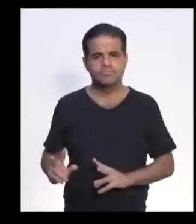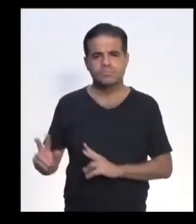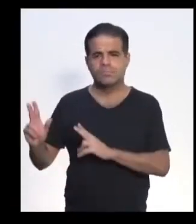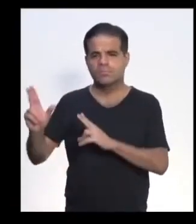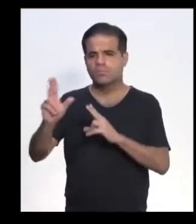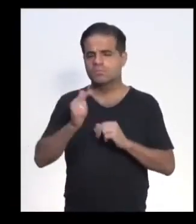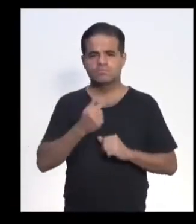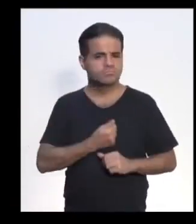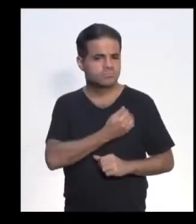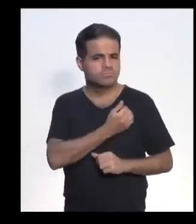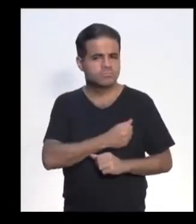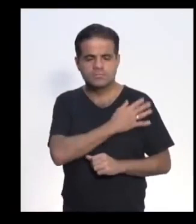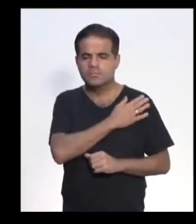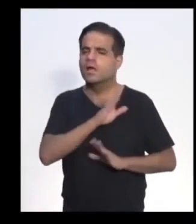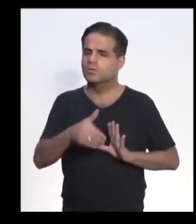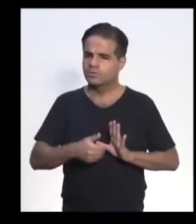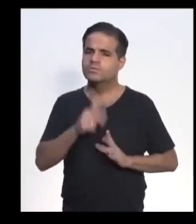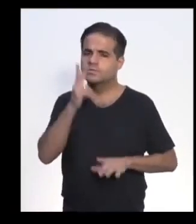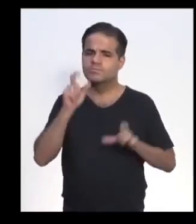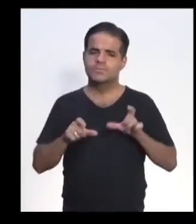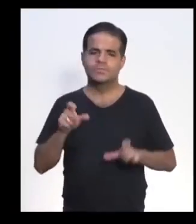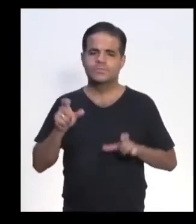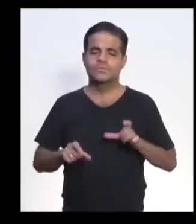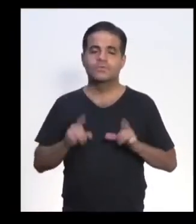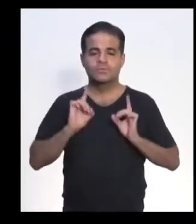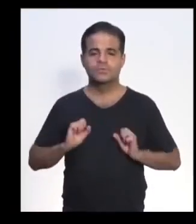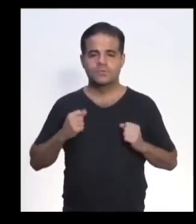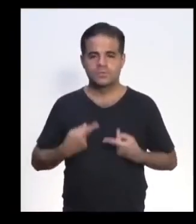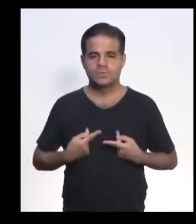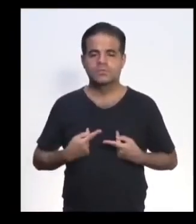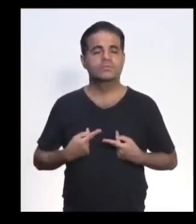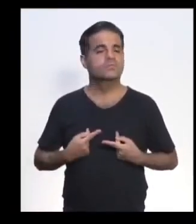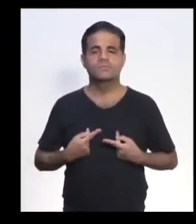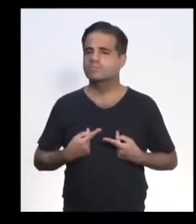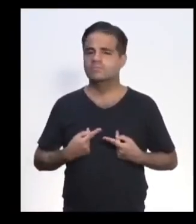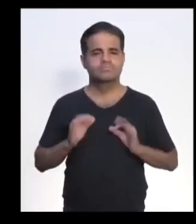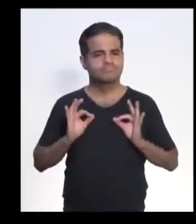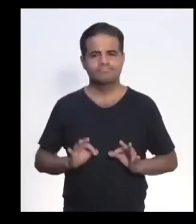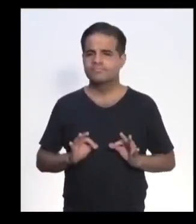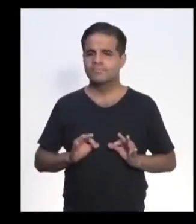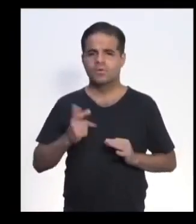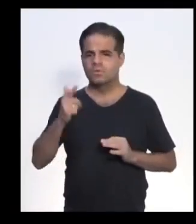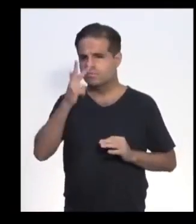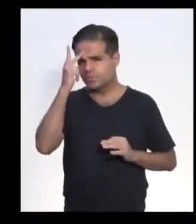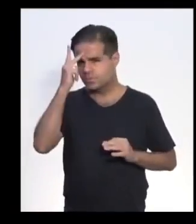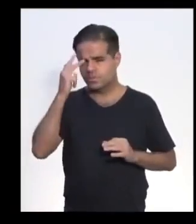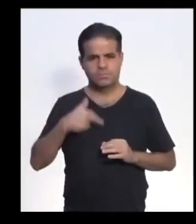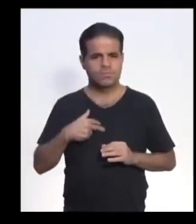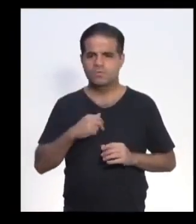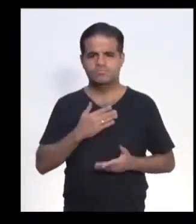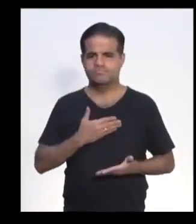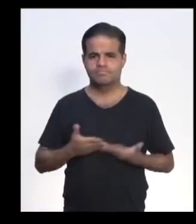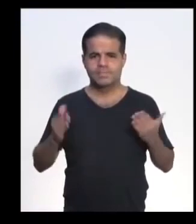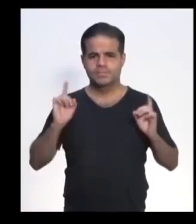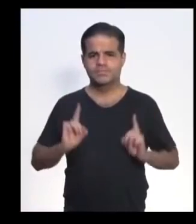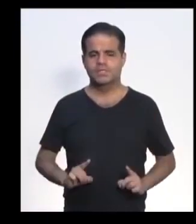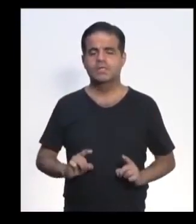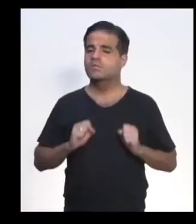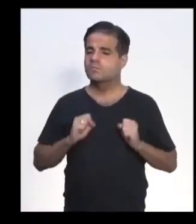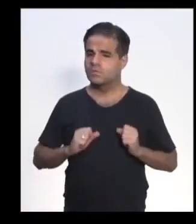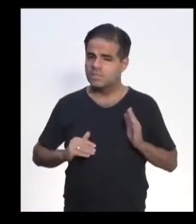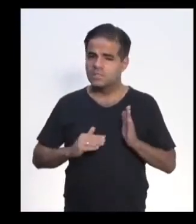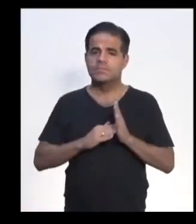e sem discriminação a todas as pessoas. Os direitos humanos são inalienáveis e ninguém pode ser privado de seus direitos. Eles podem